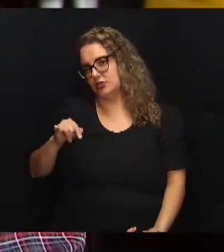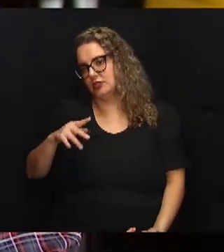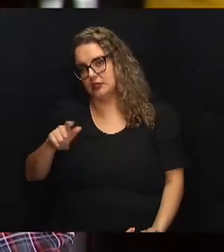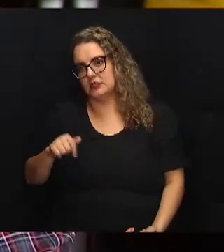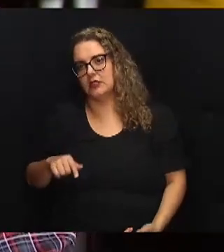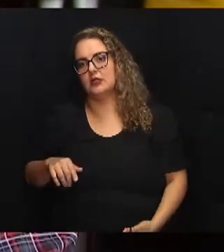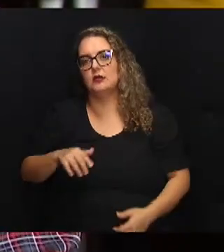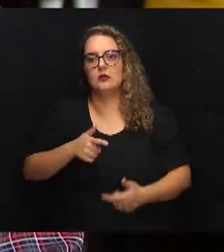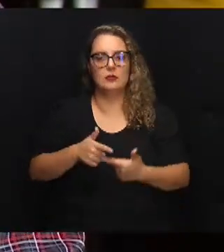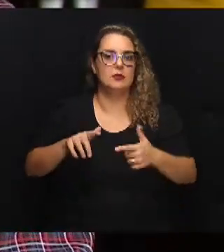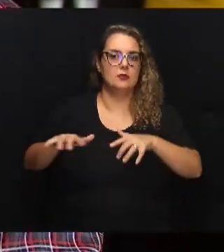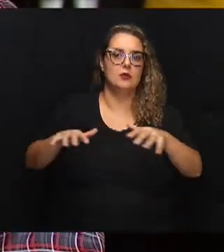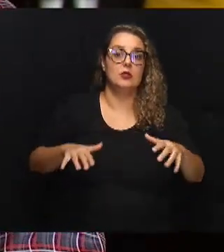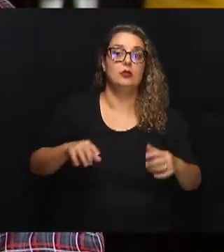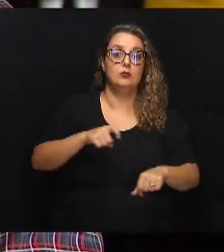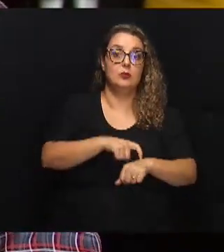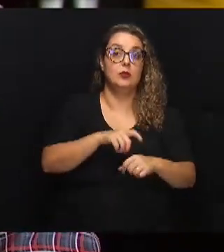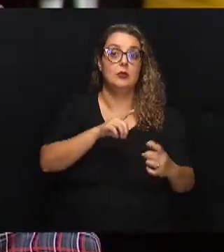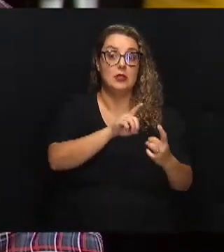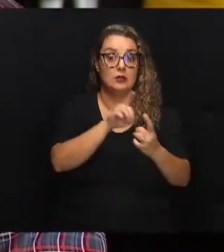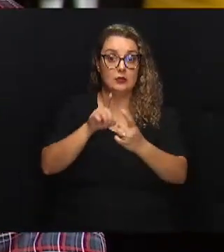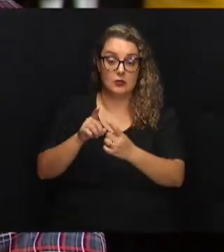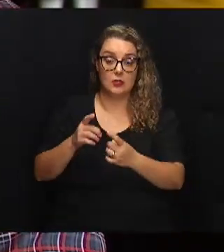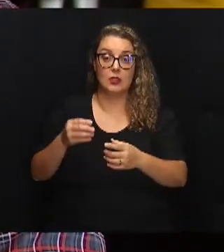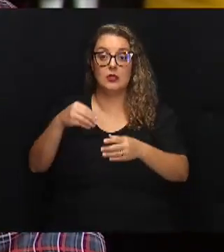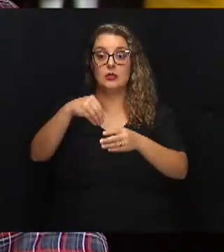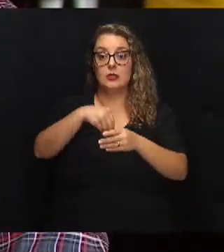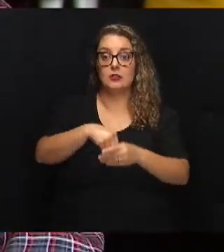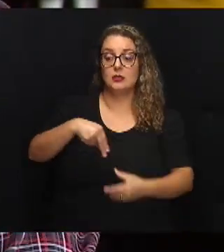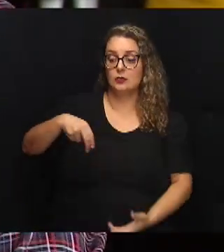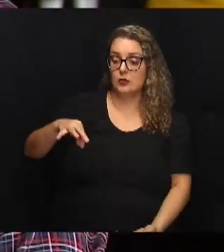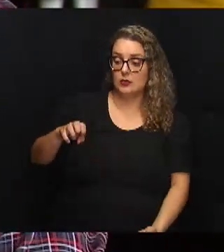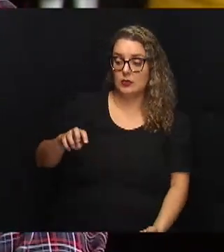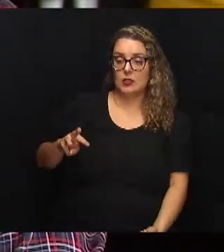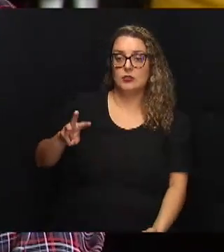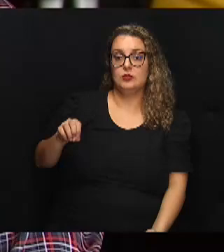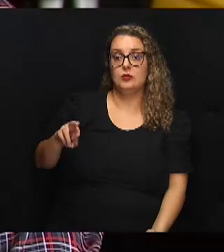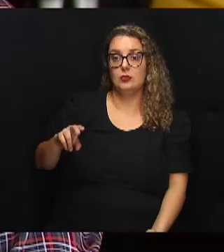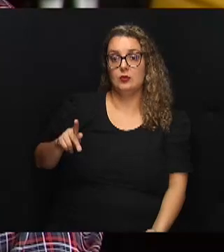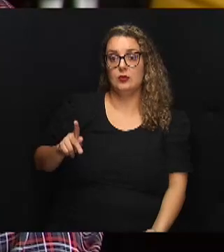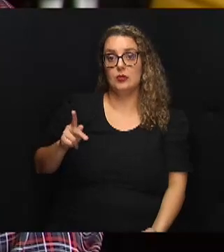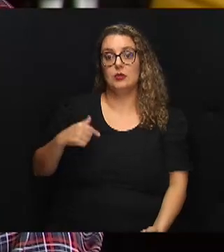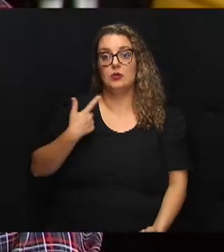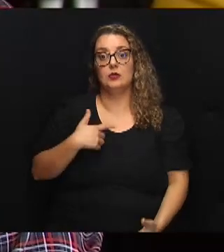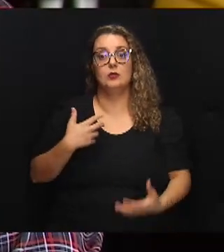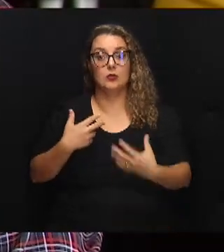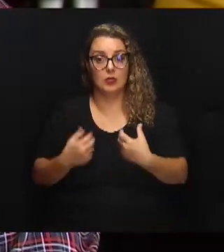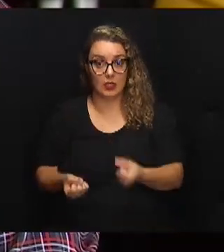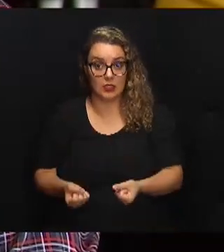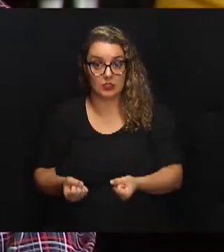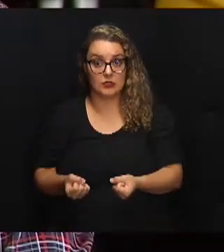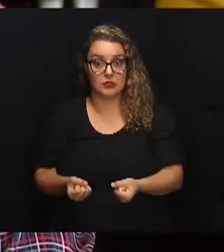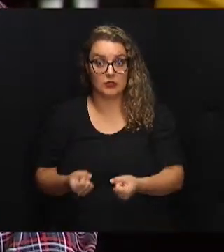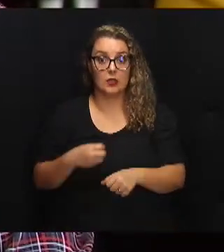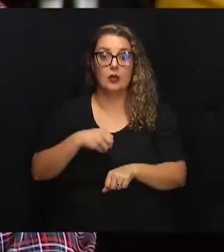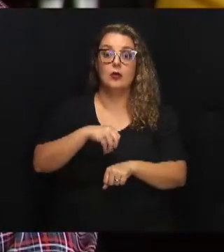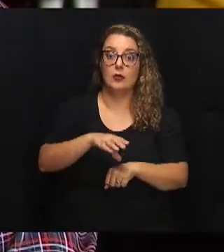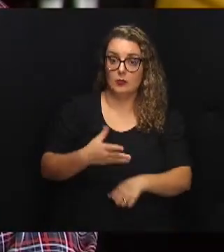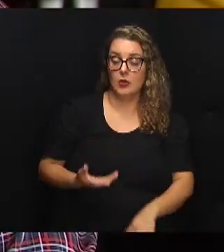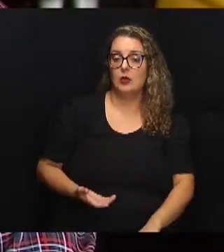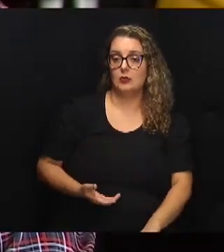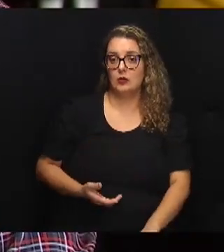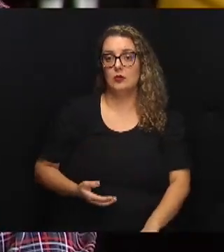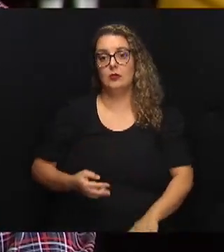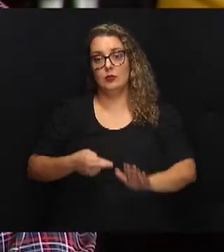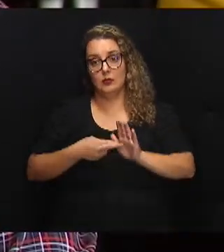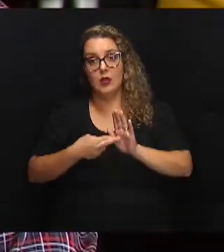momento do atendimento. Então, dentro de um networking, nós recebemos uma indicação, uma referência que